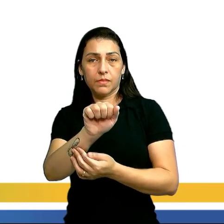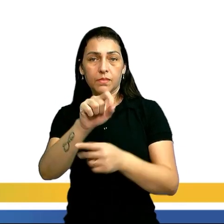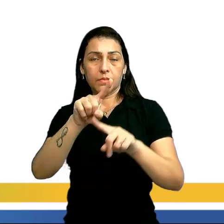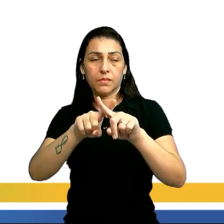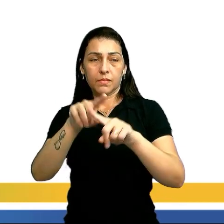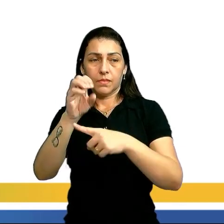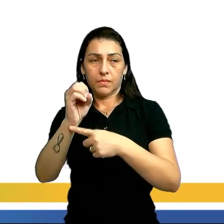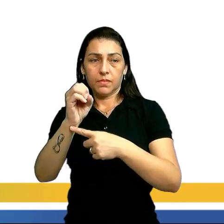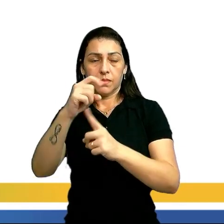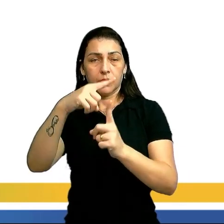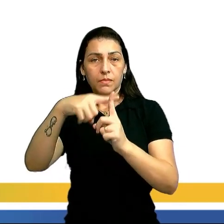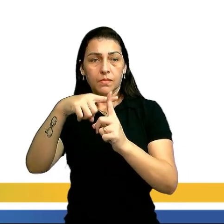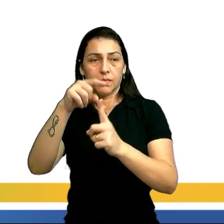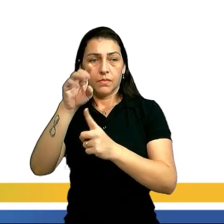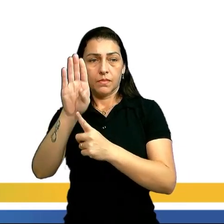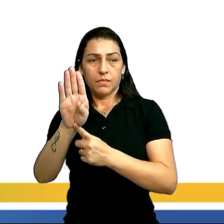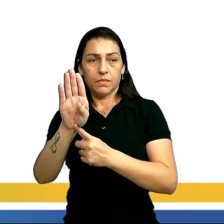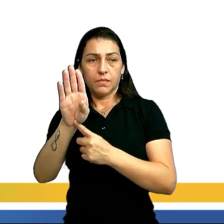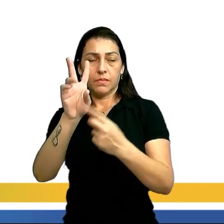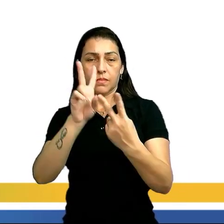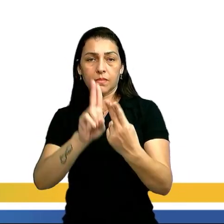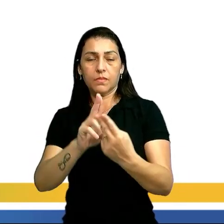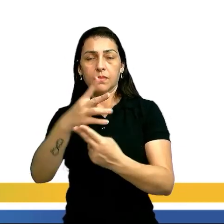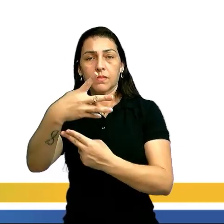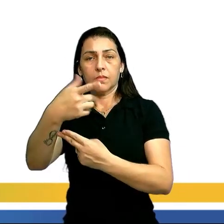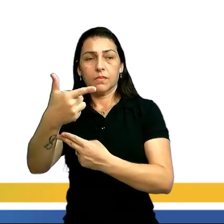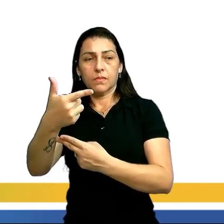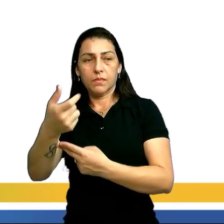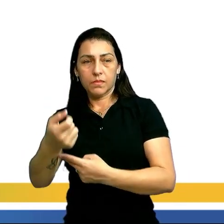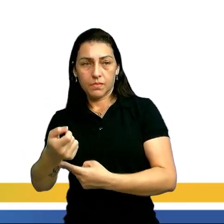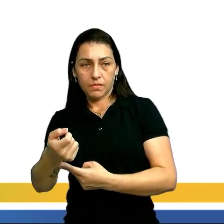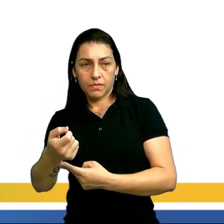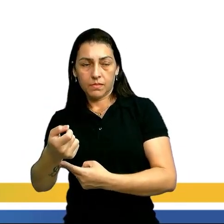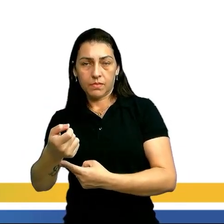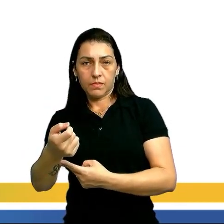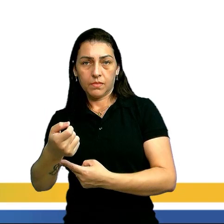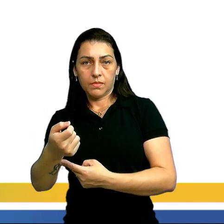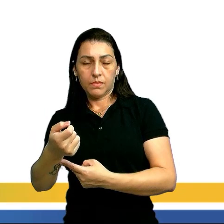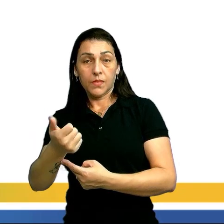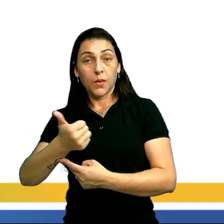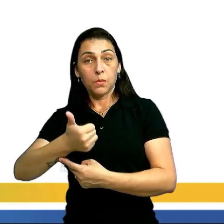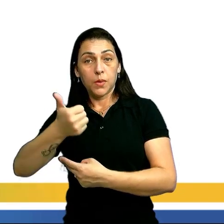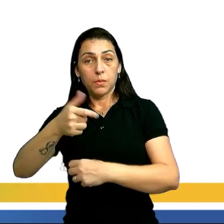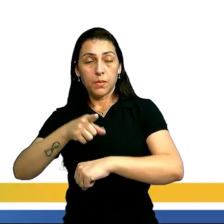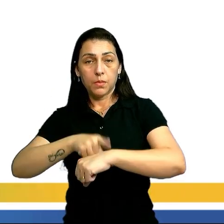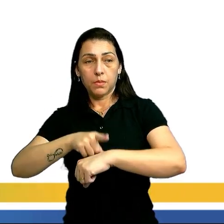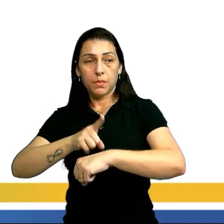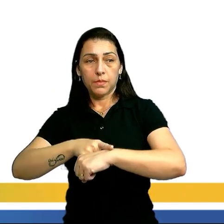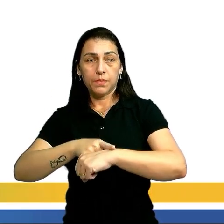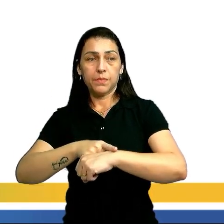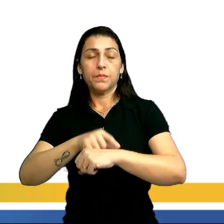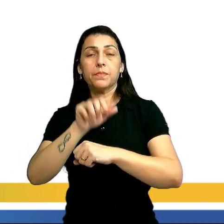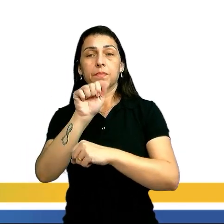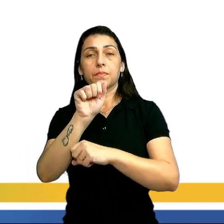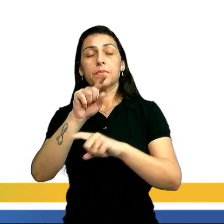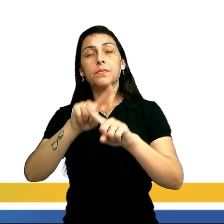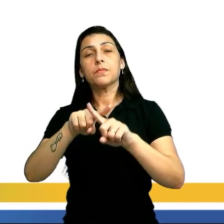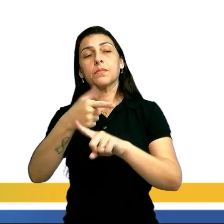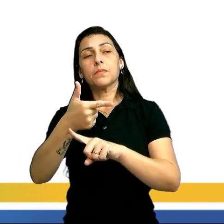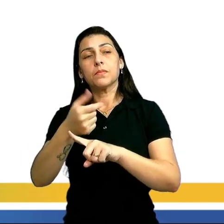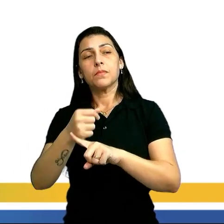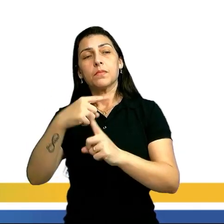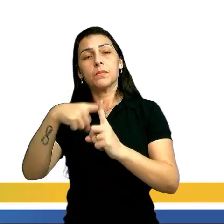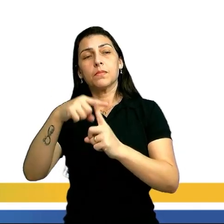a vezes 0 mais b, que é igual a 420, primeiro momento. A